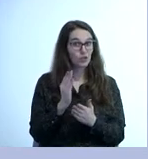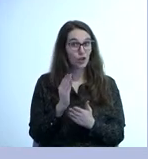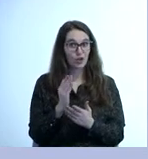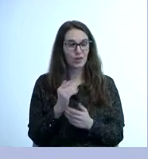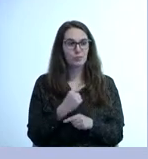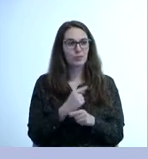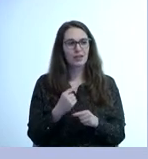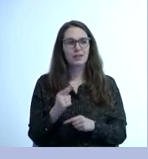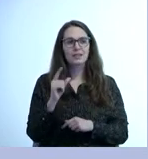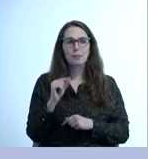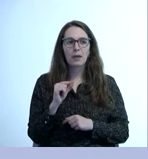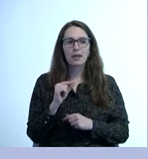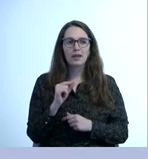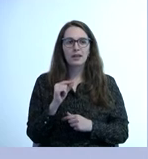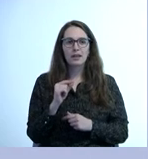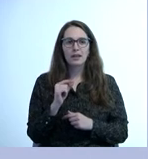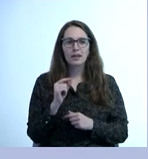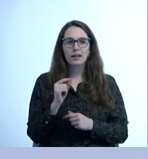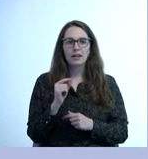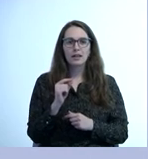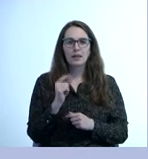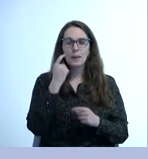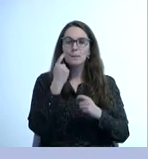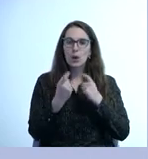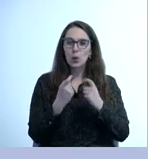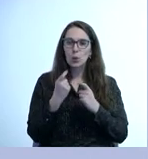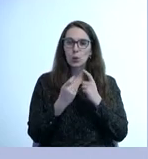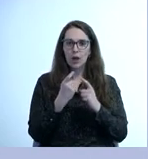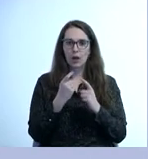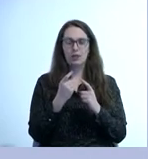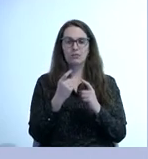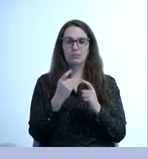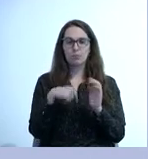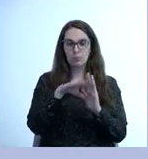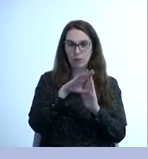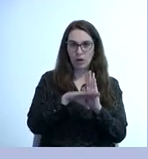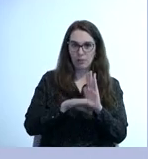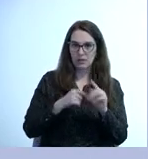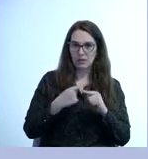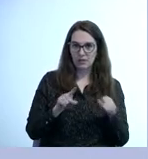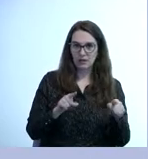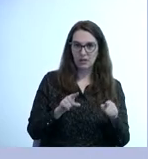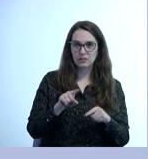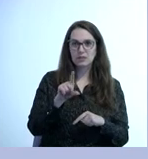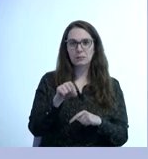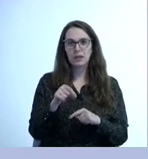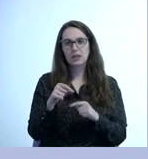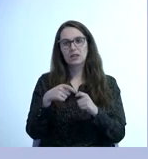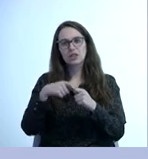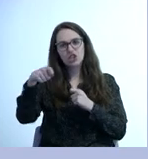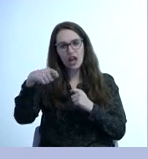é também a procura, através de diferentes programas, de diferente